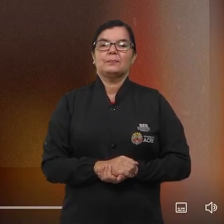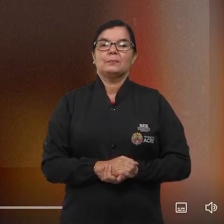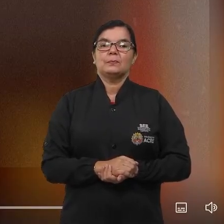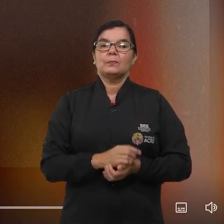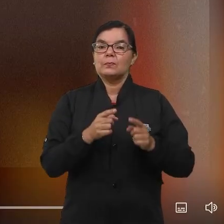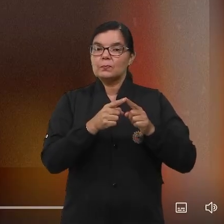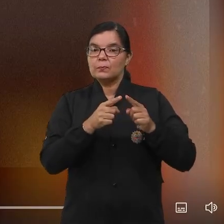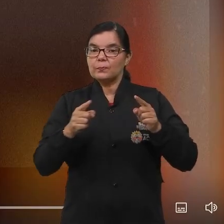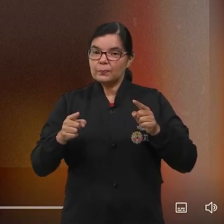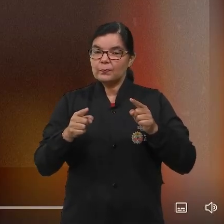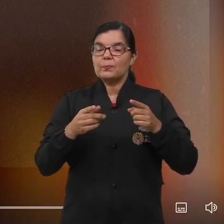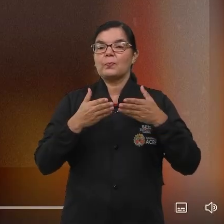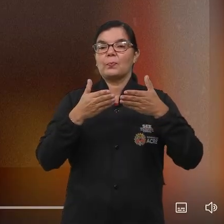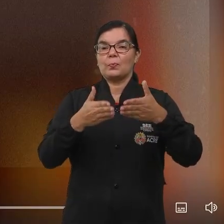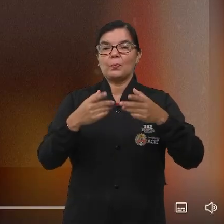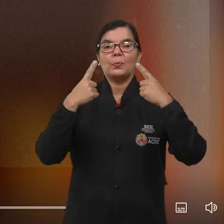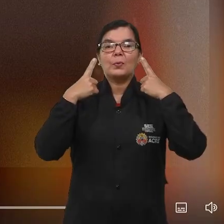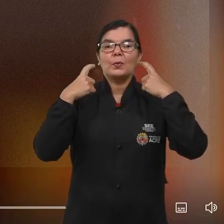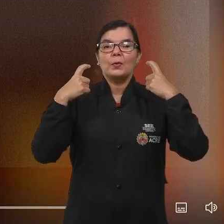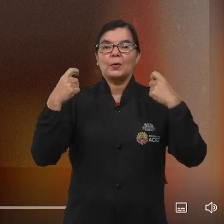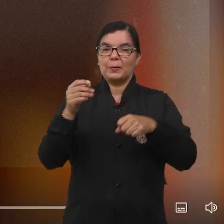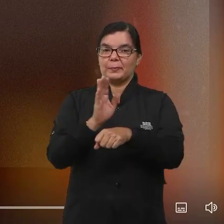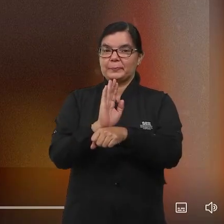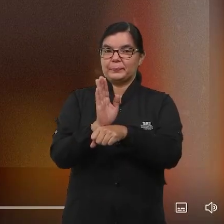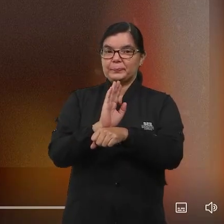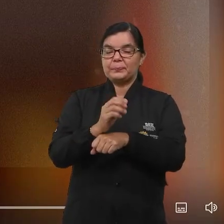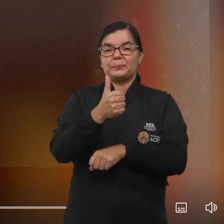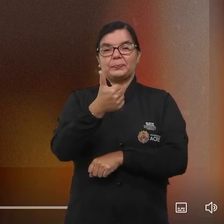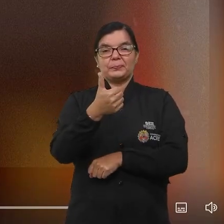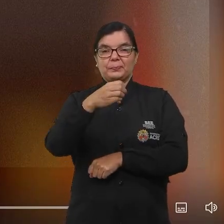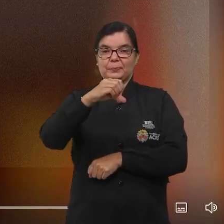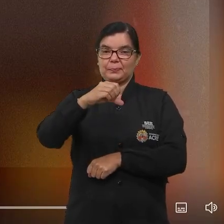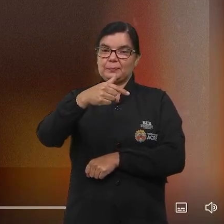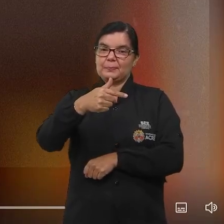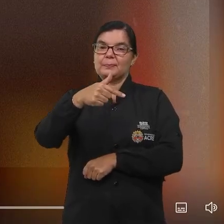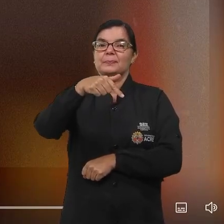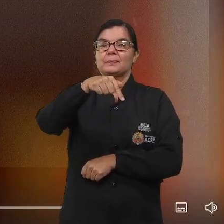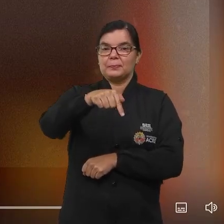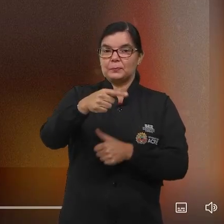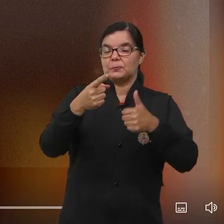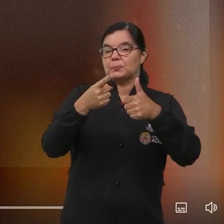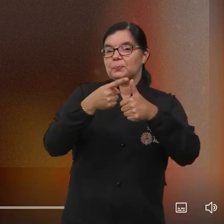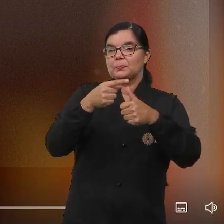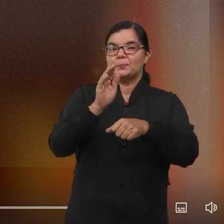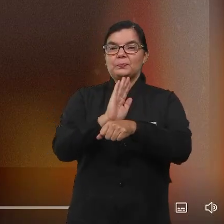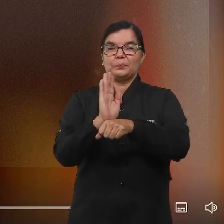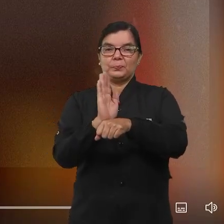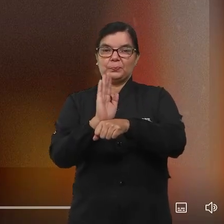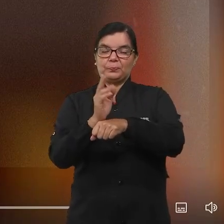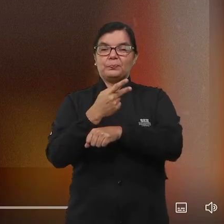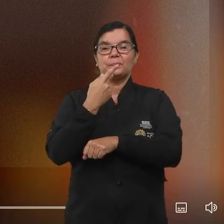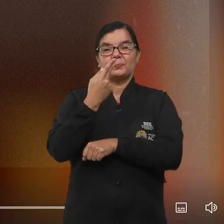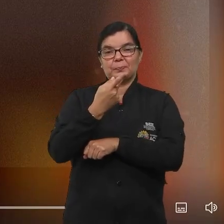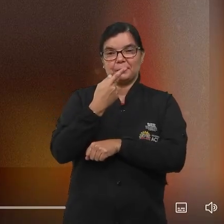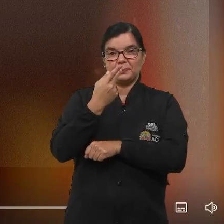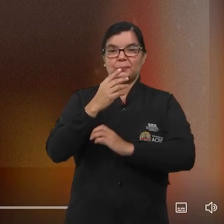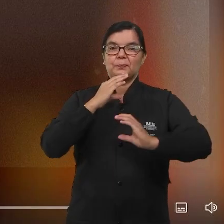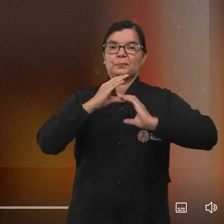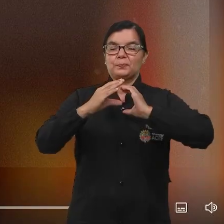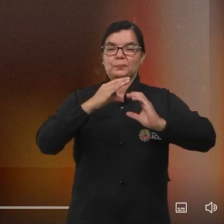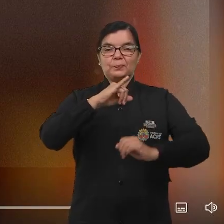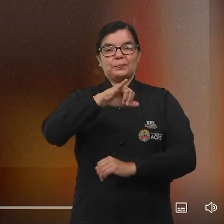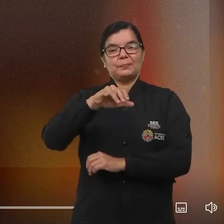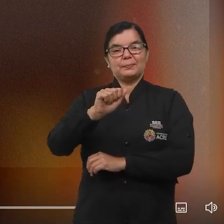É o período em que chega o som ao cinema, foi em 1927. Então, o primeiro filme falado,